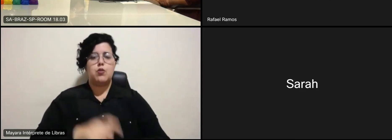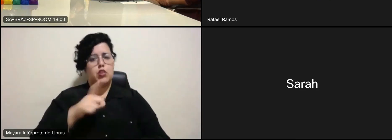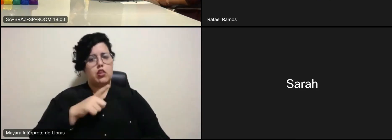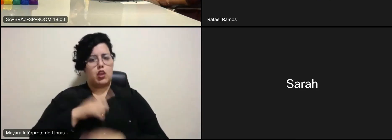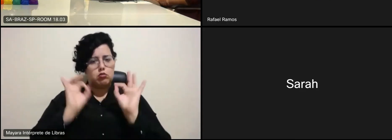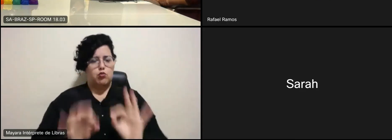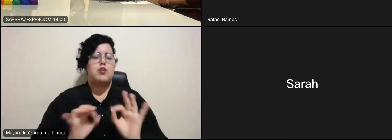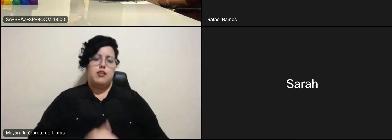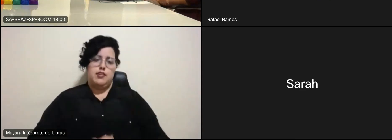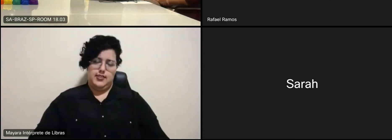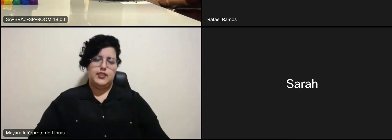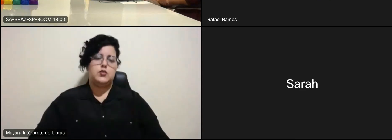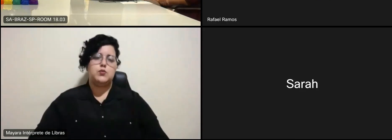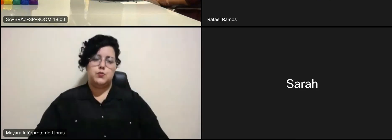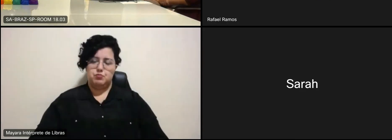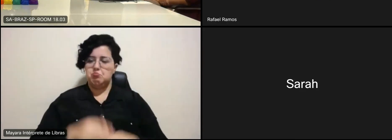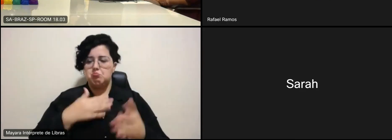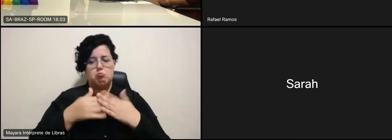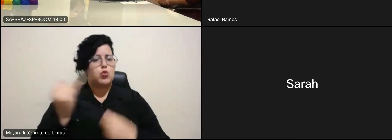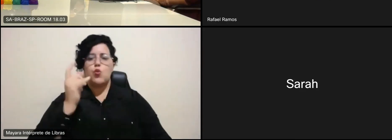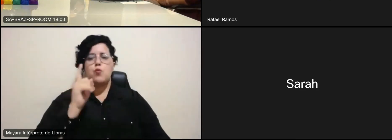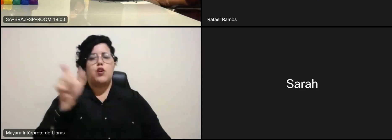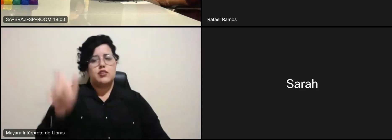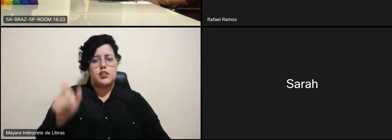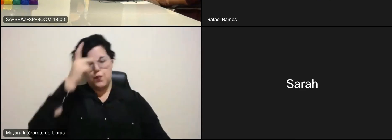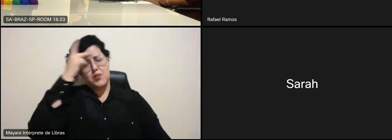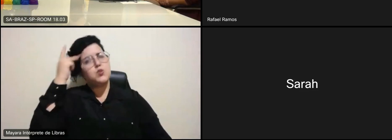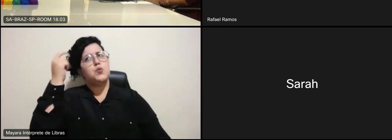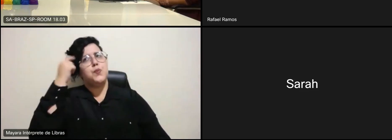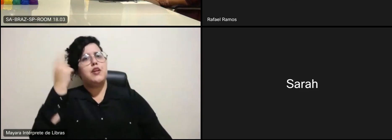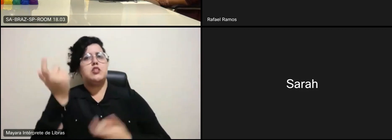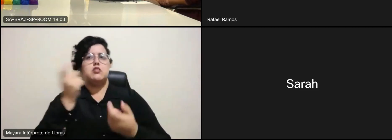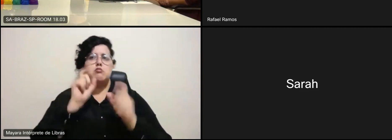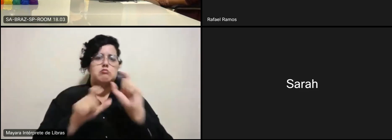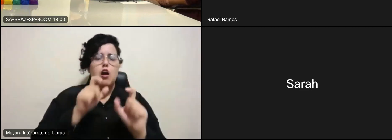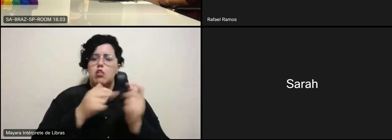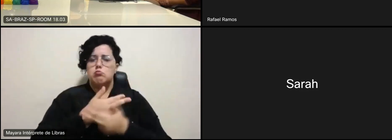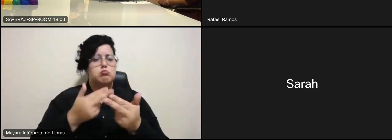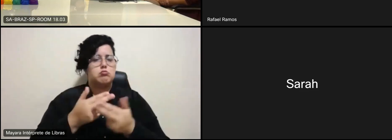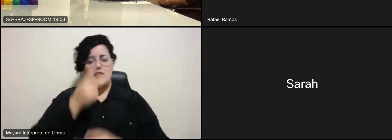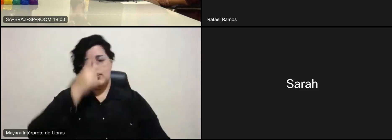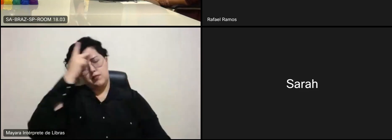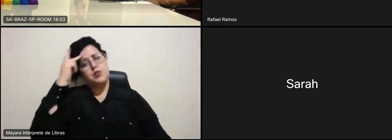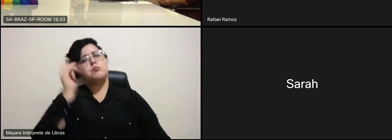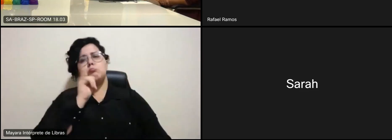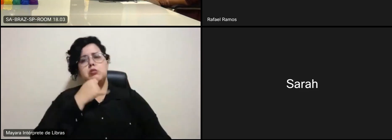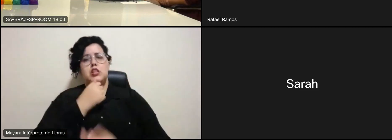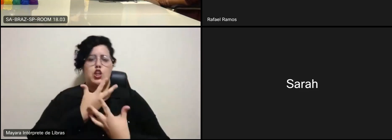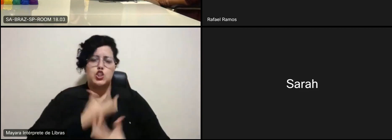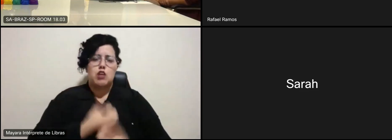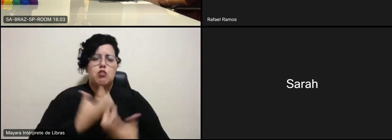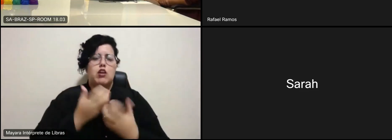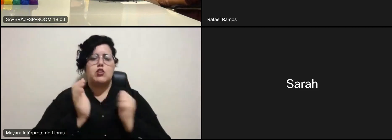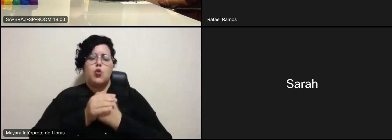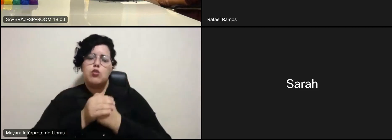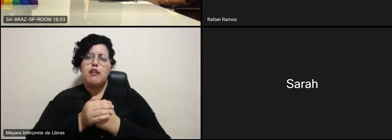sabe? Seja você. Não importa o que o outro fale, não importa se você às vezes está muito chateado e quer se esconder ou quer deixar